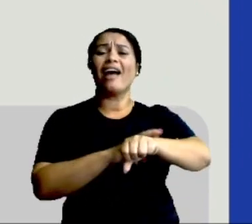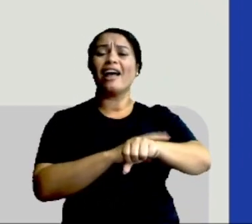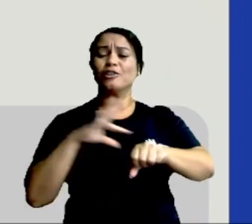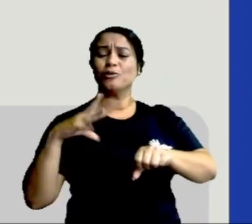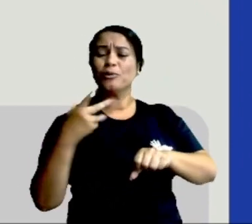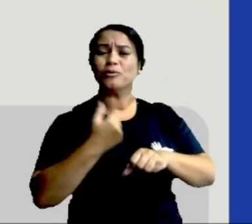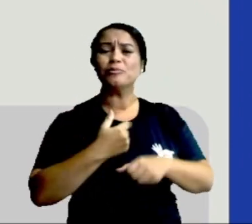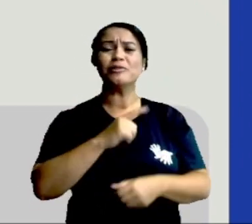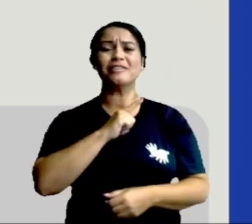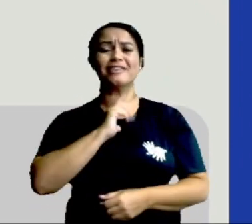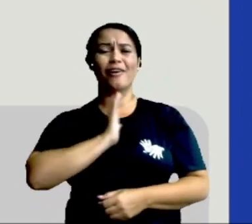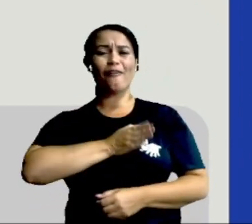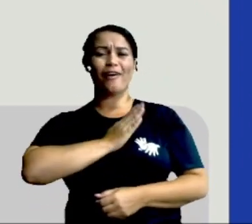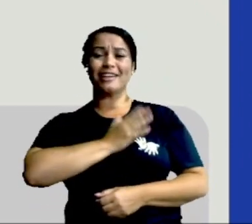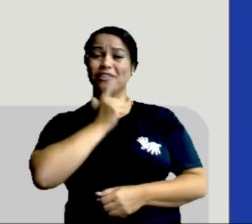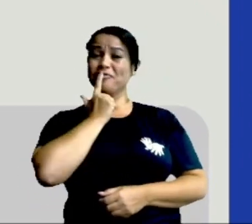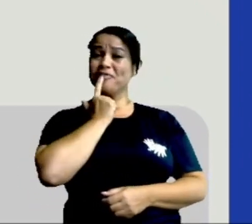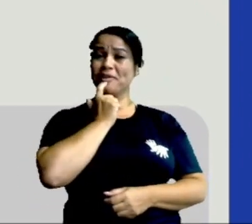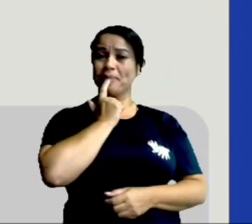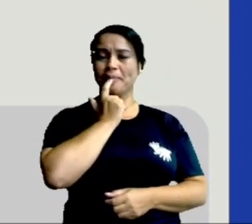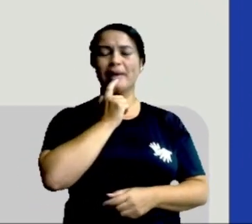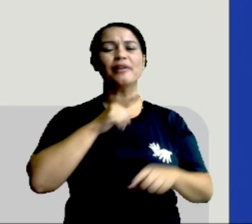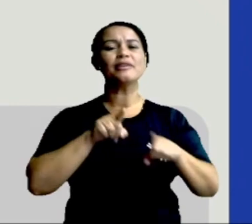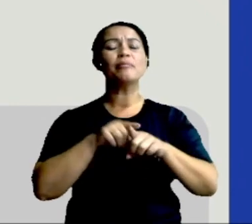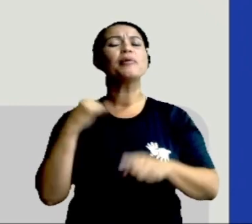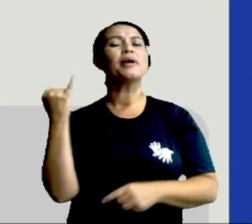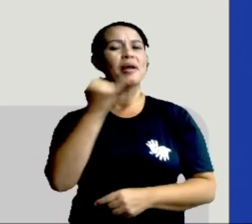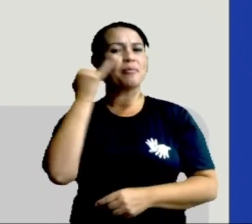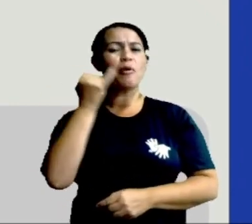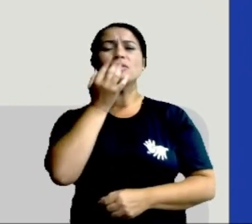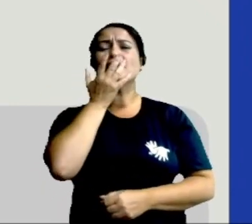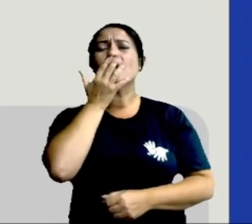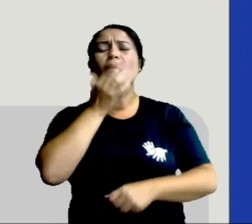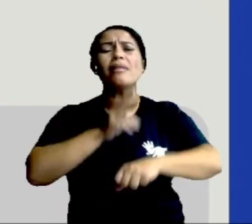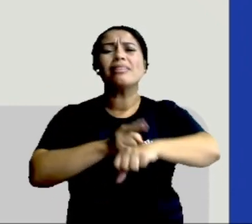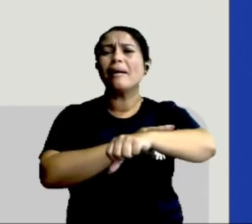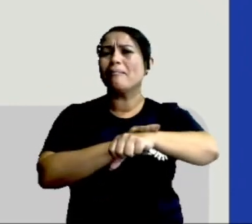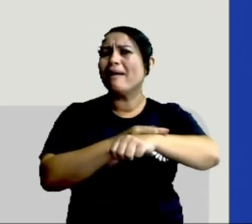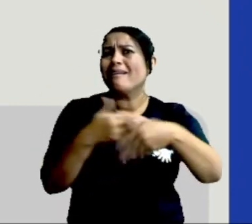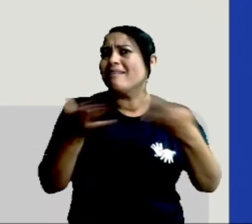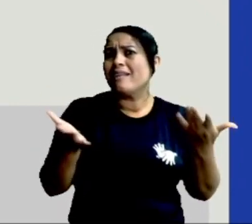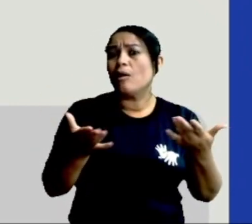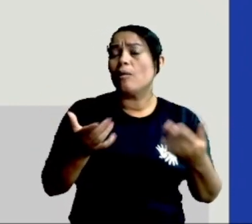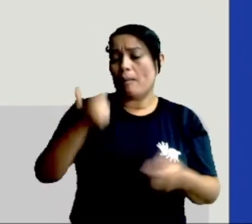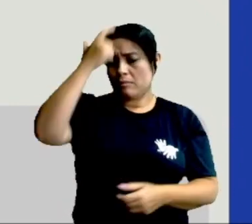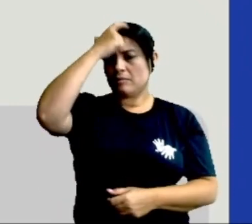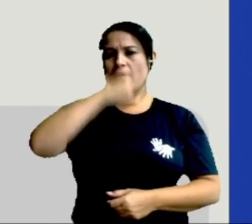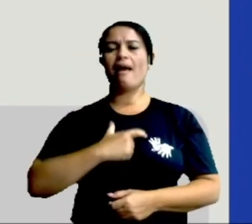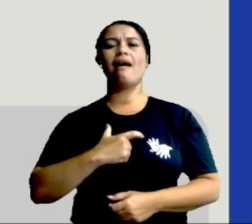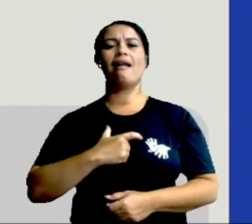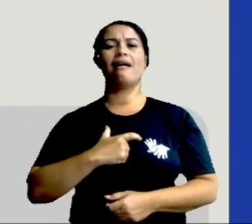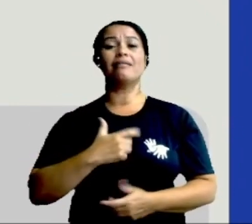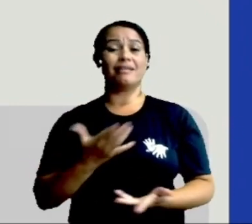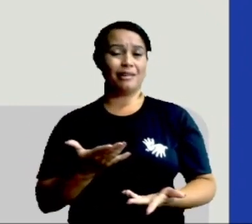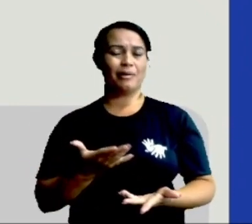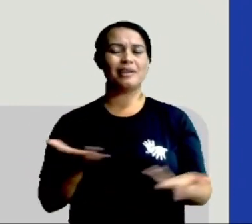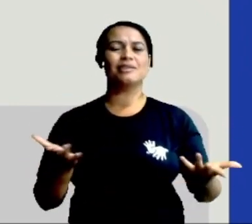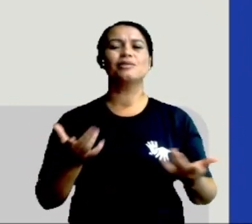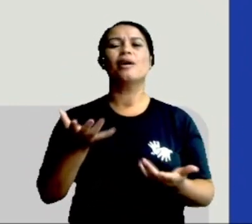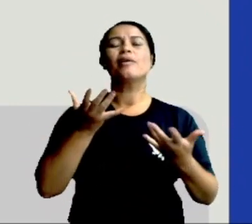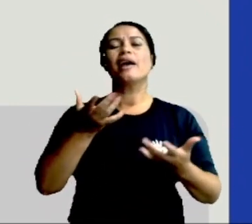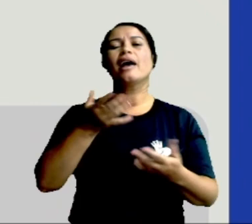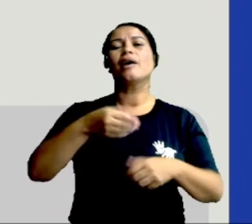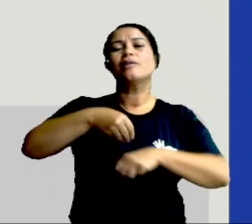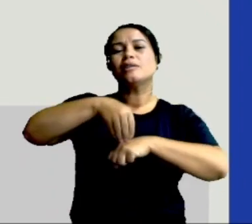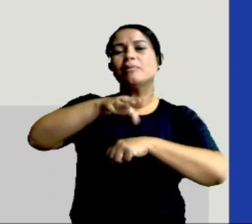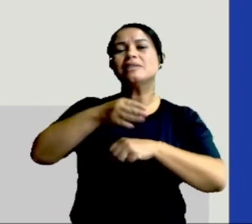todos têm o coração vermelho? O que importa a cor da pele, se não o caráter? Então é isso, pessoal. Eu quero